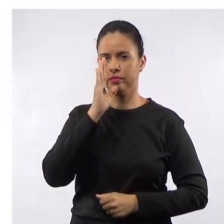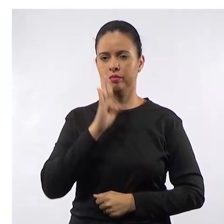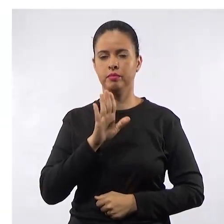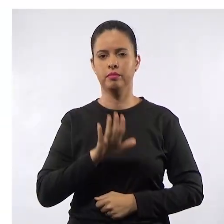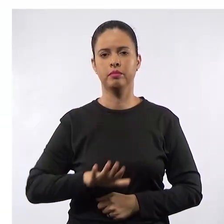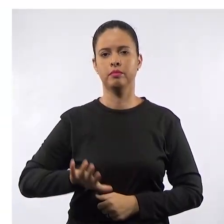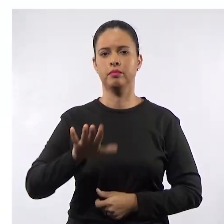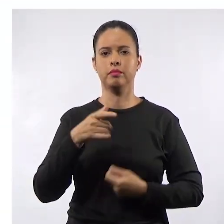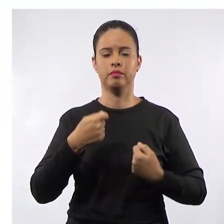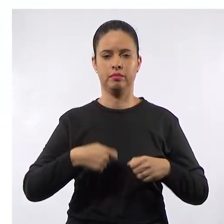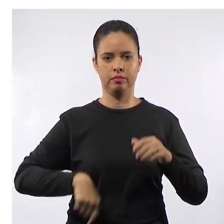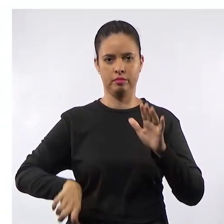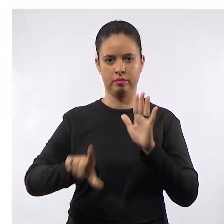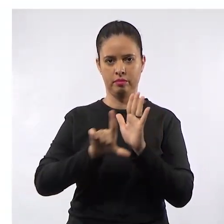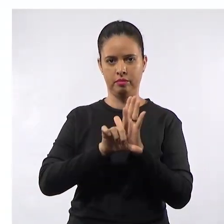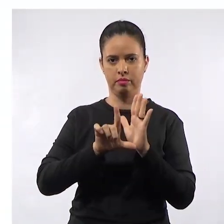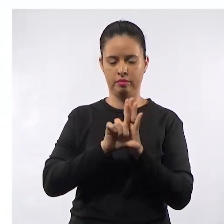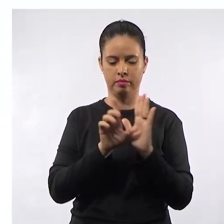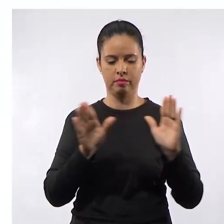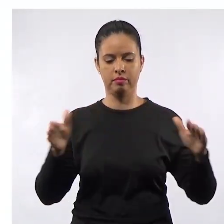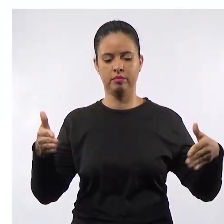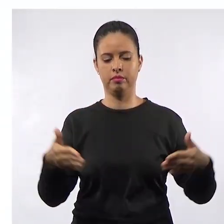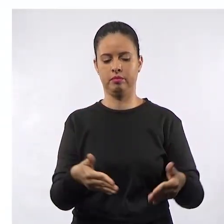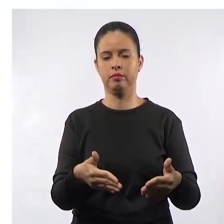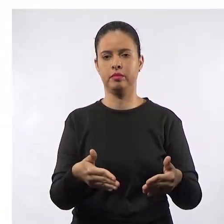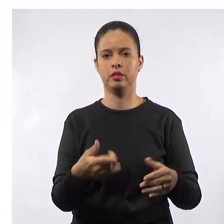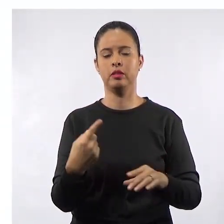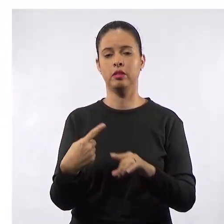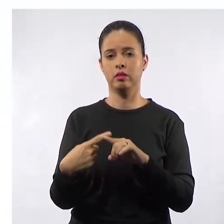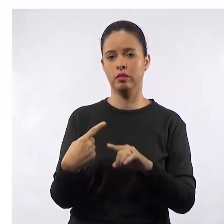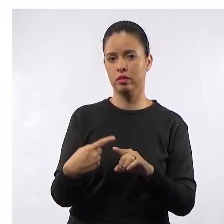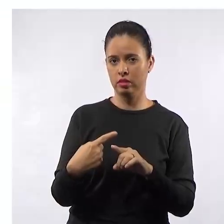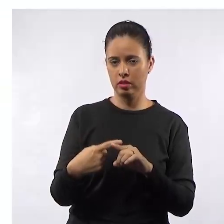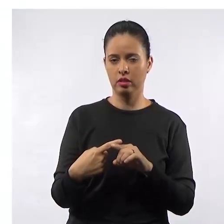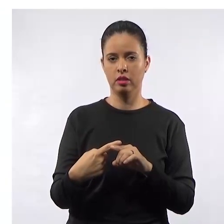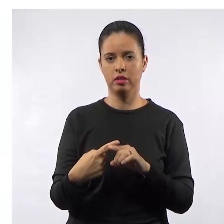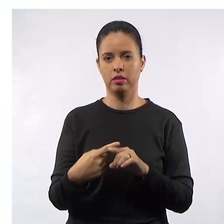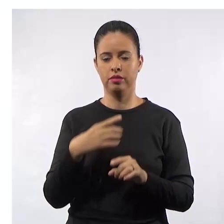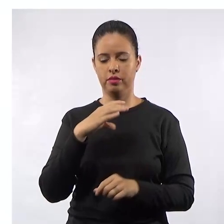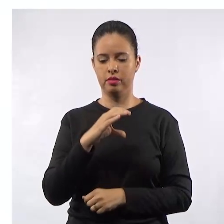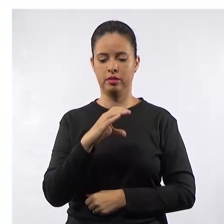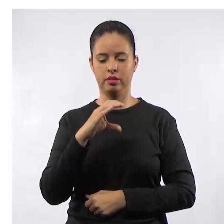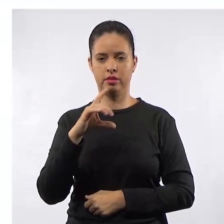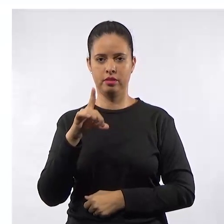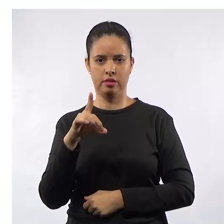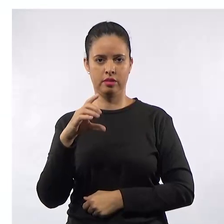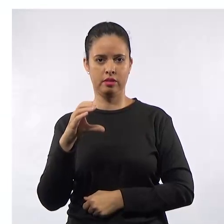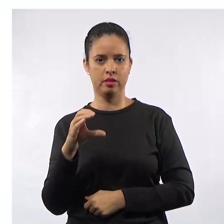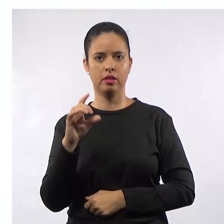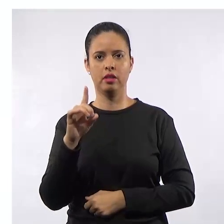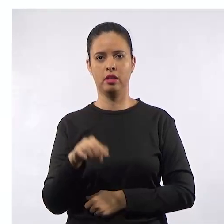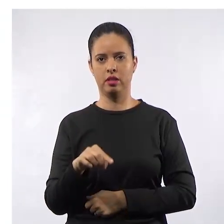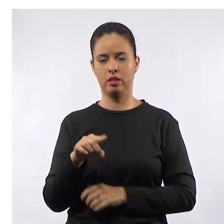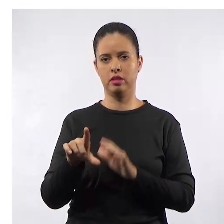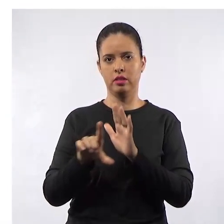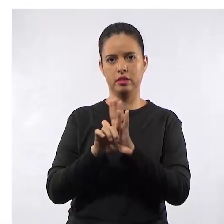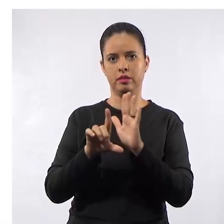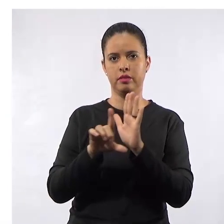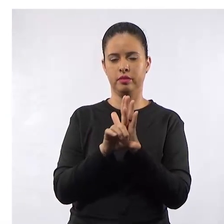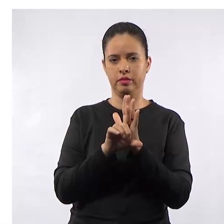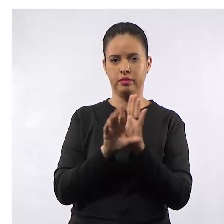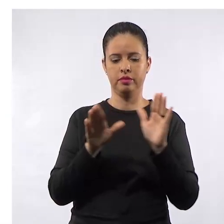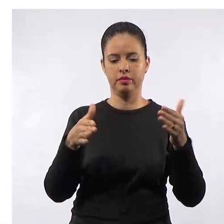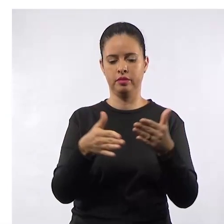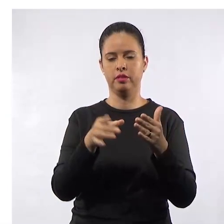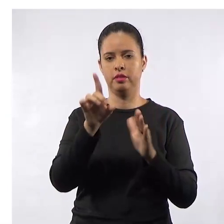da criação de uma legislação mais específica, tá? Por que específica? Porque o CDC é a legislação específica que fala